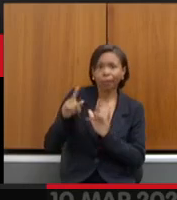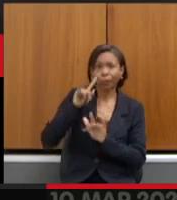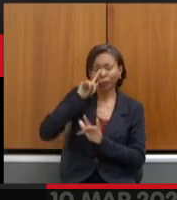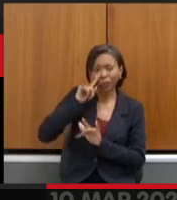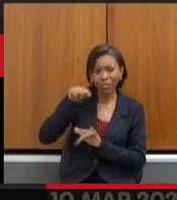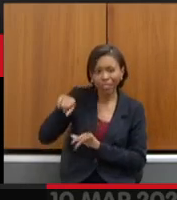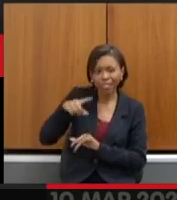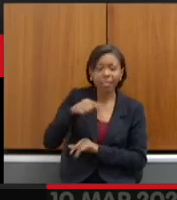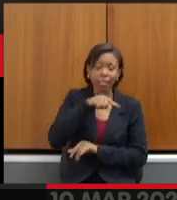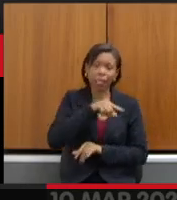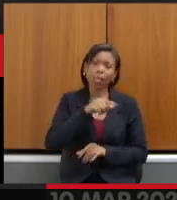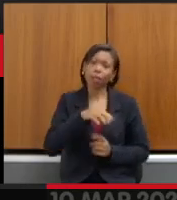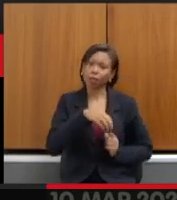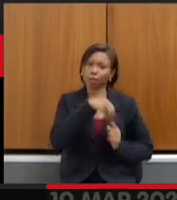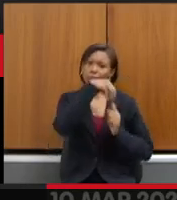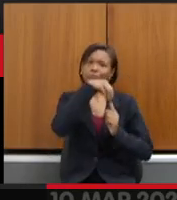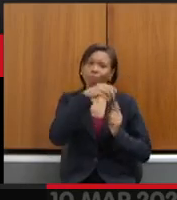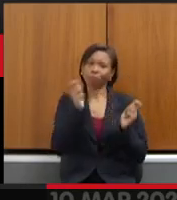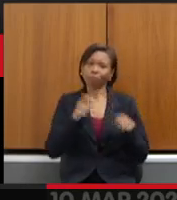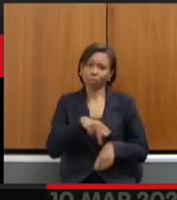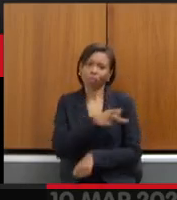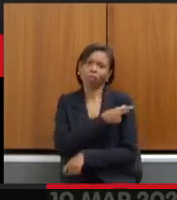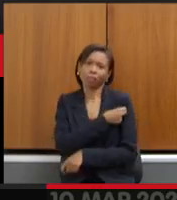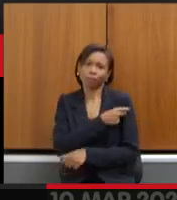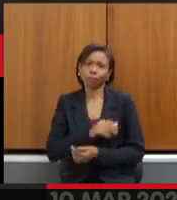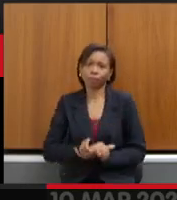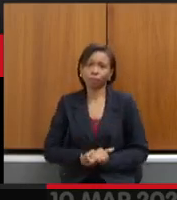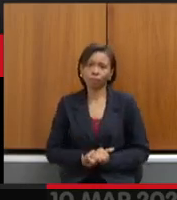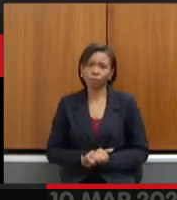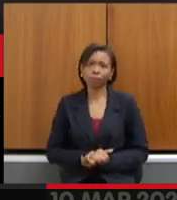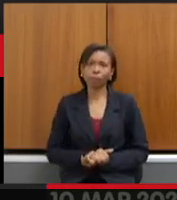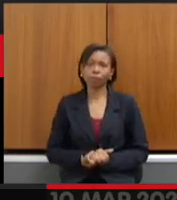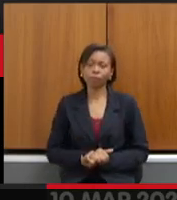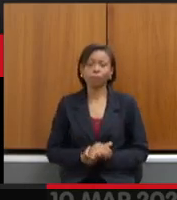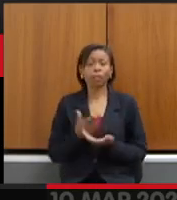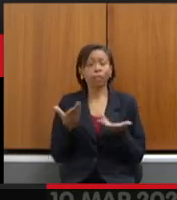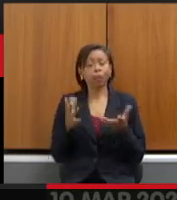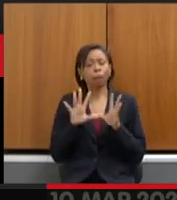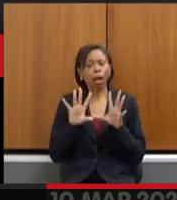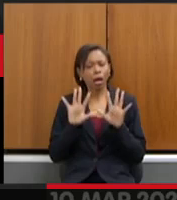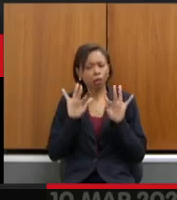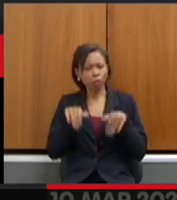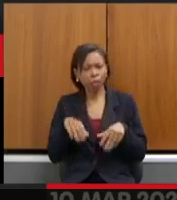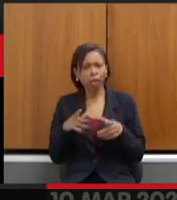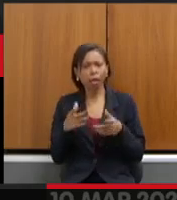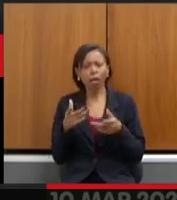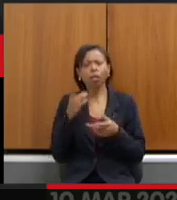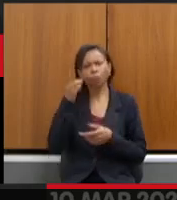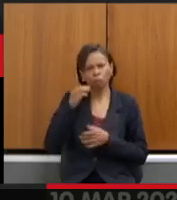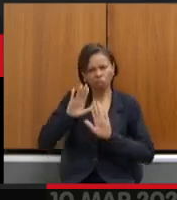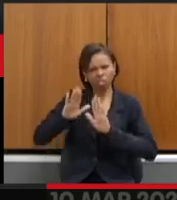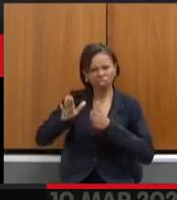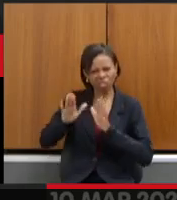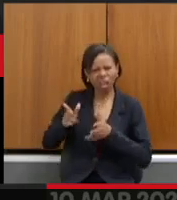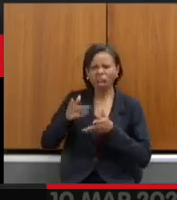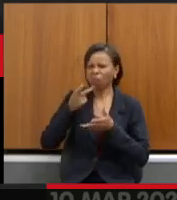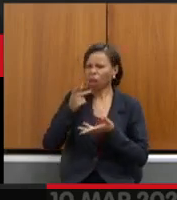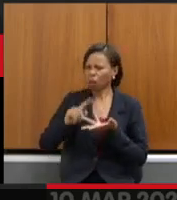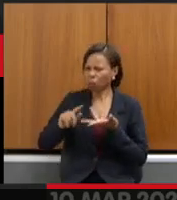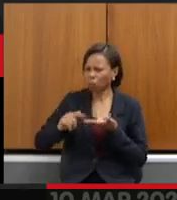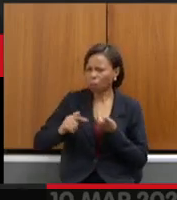sua prioridade para encerrar o presidente embora o secretário já tenho saladas meus colegas de paz tem ao